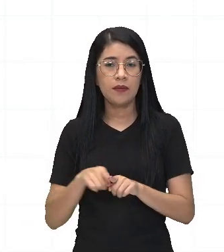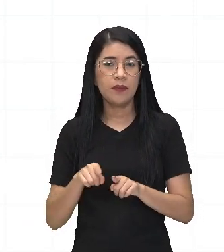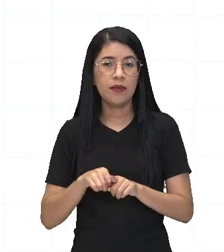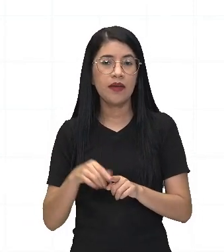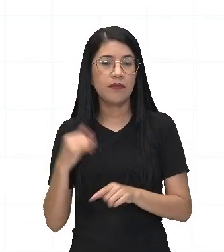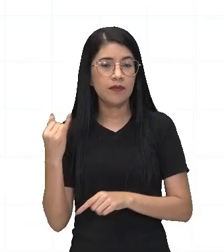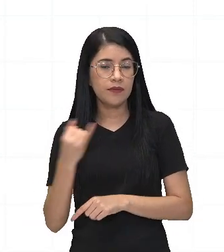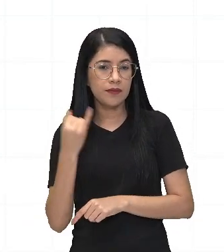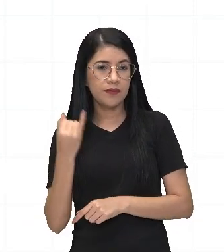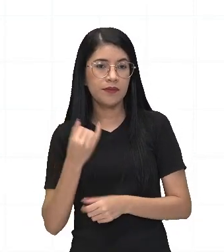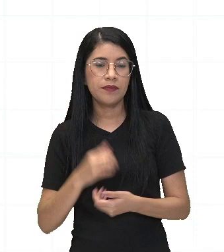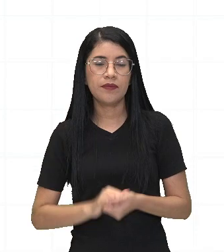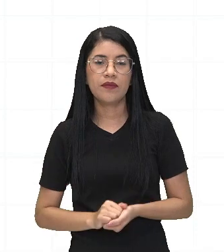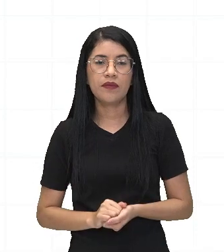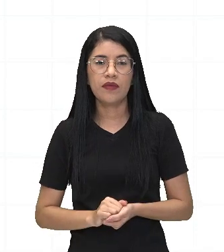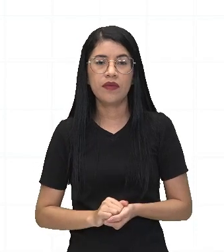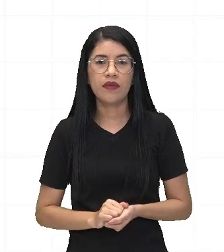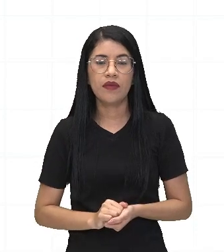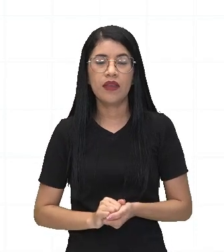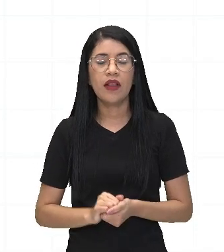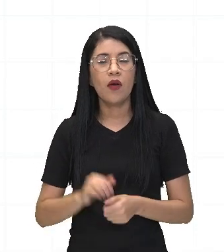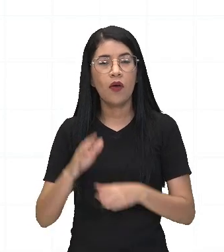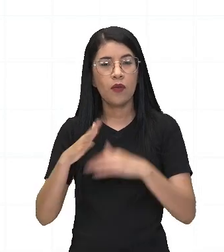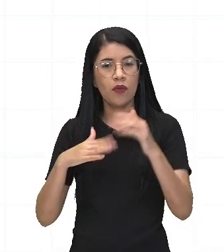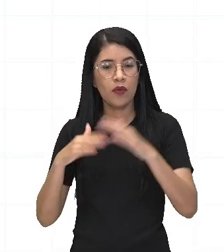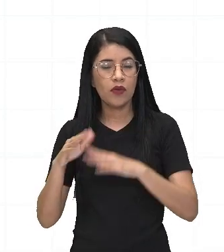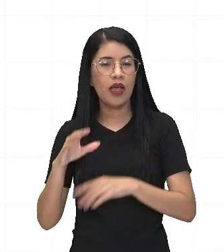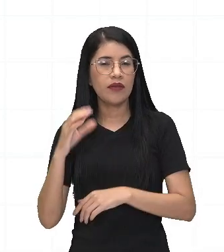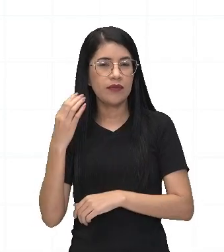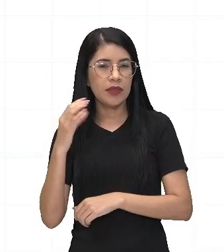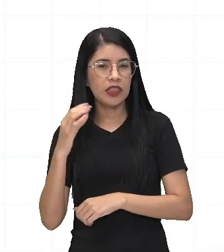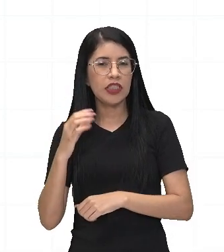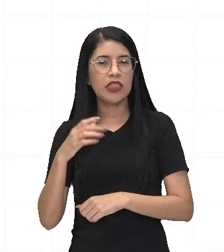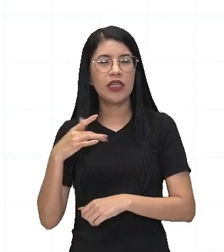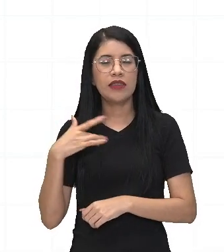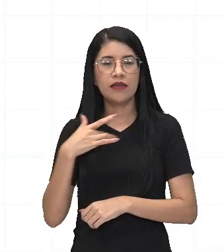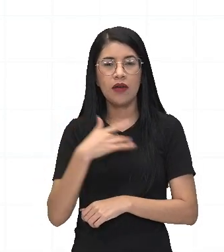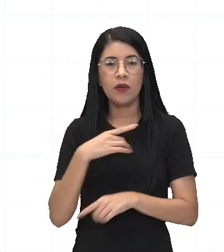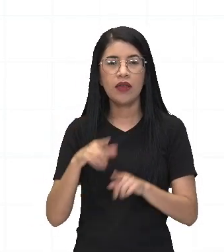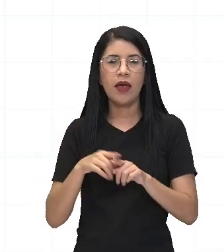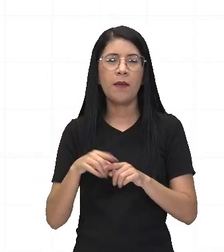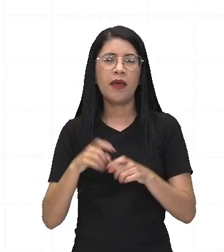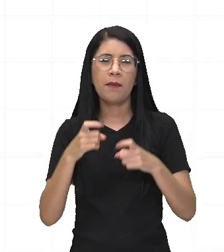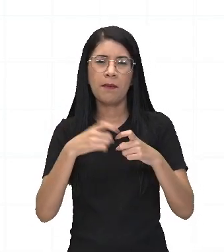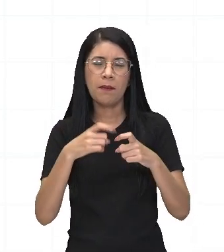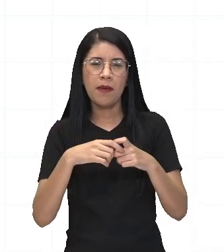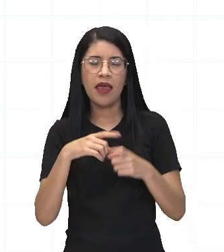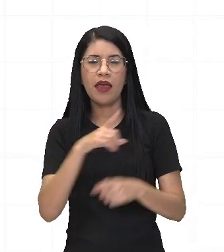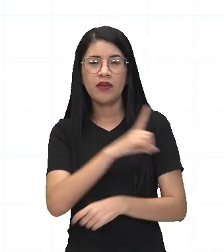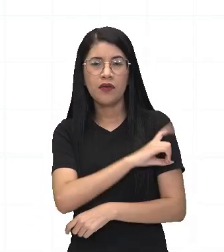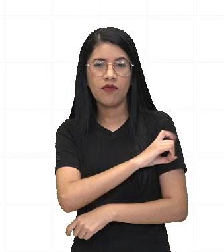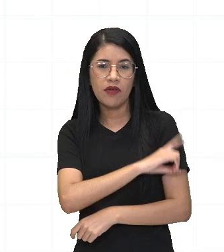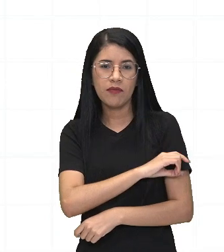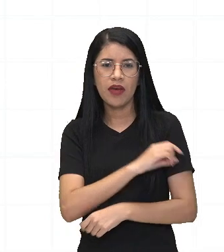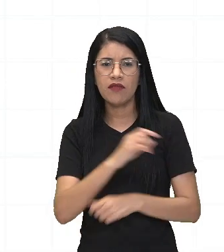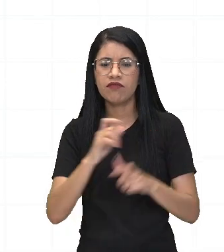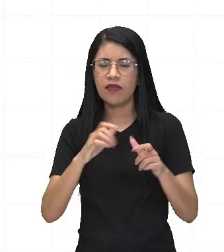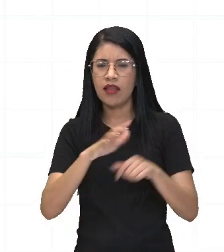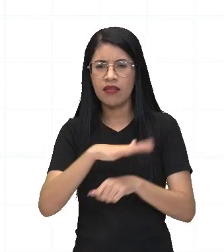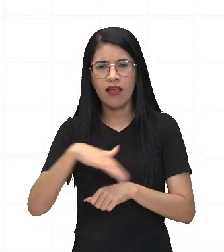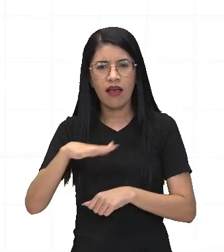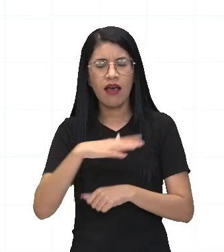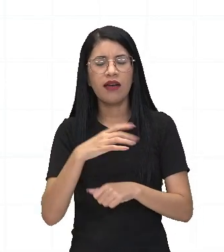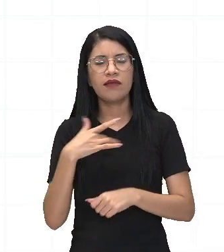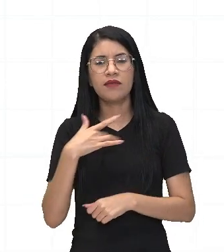Os cientistas e profissionais de saúde, como médicos, enfermeiros e outros profissionais de saúde, eles têm ali respostas